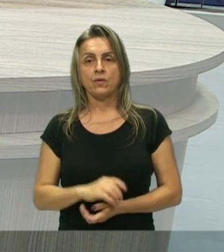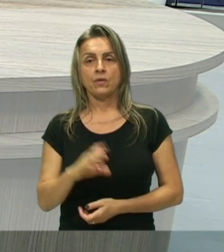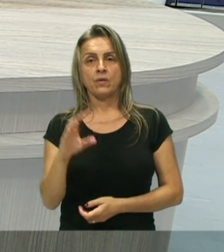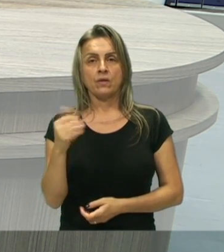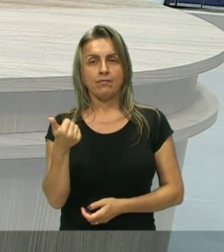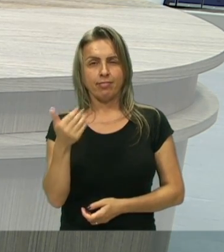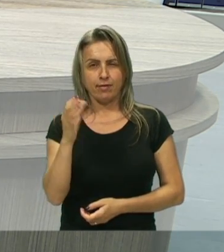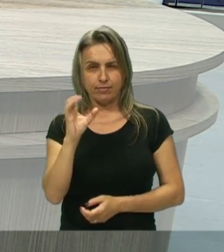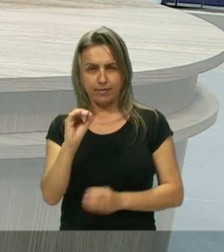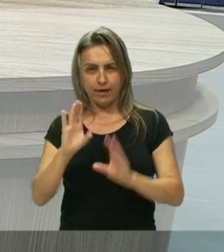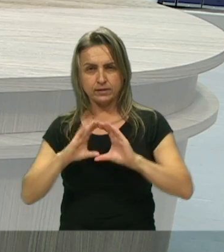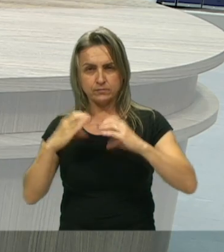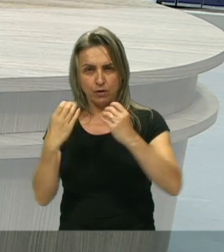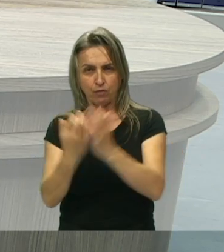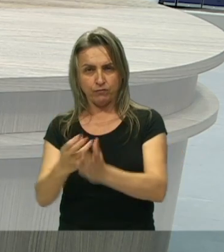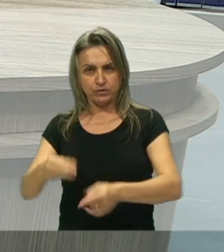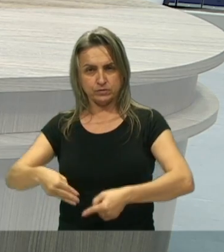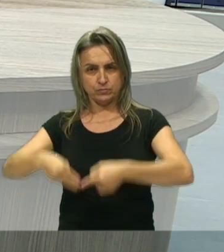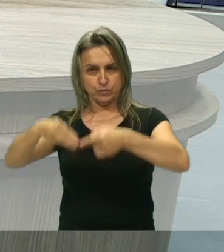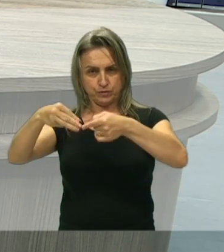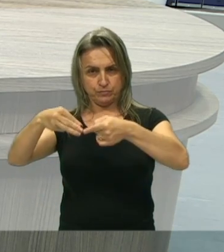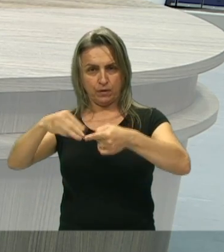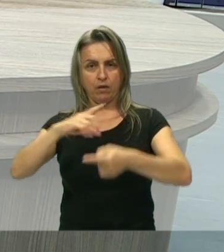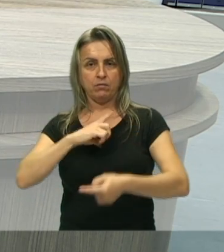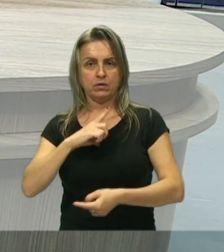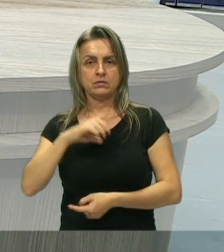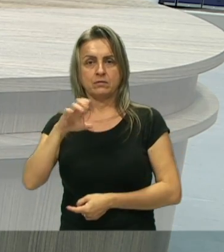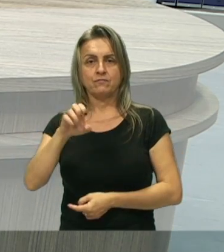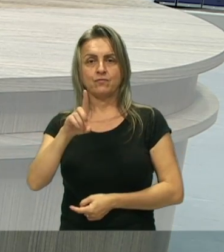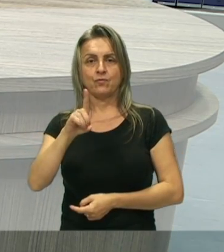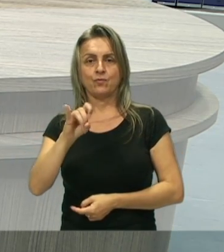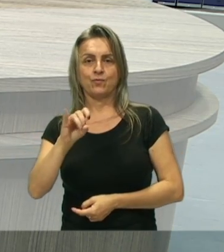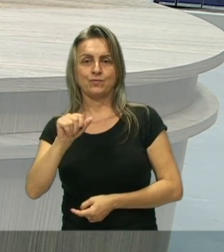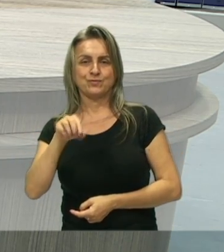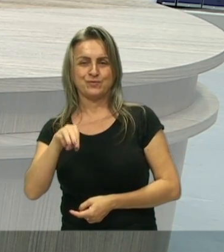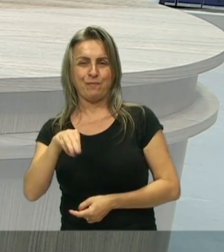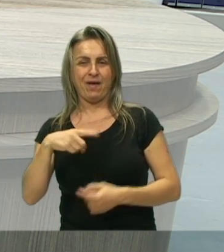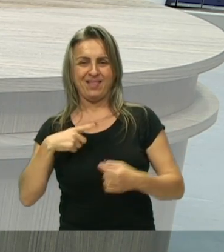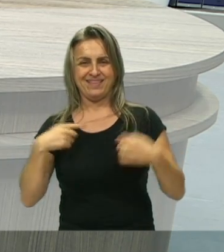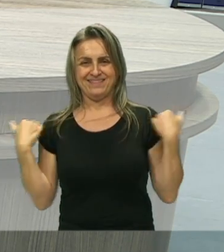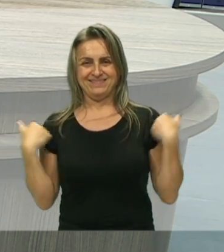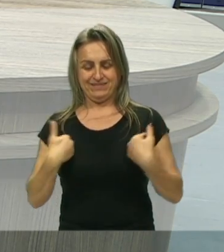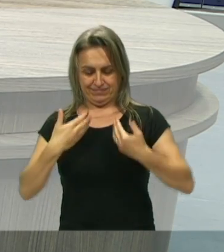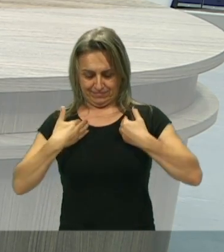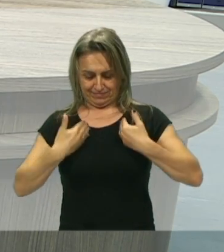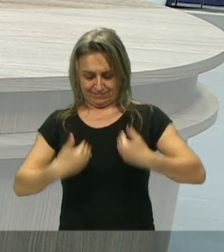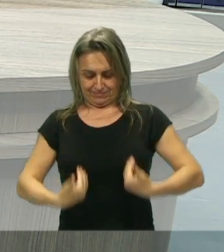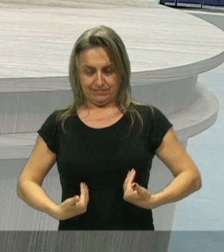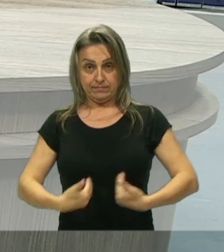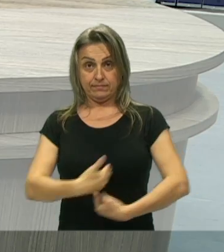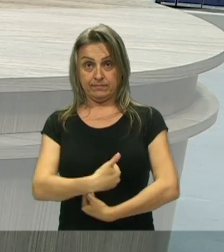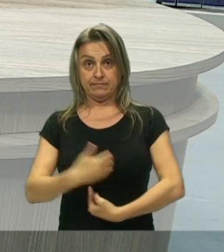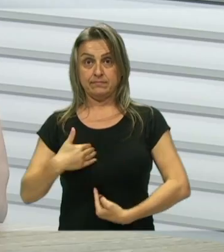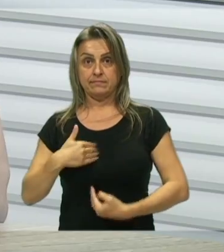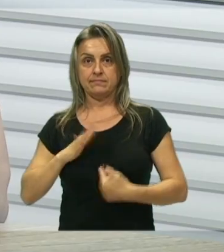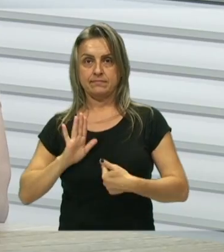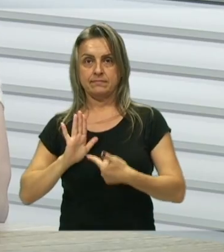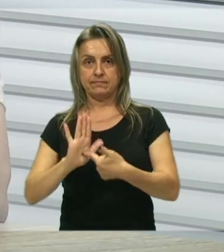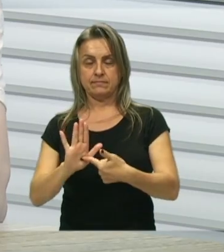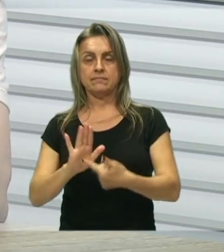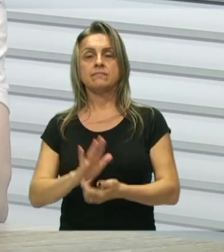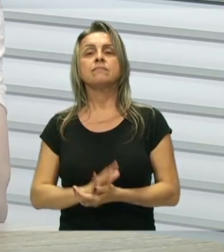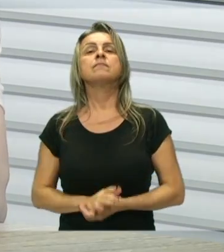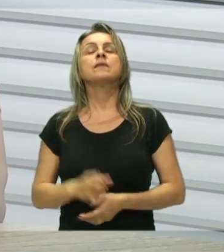conferência municipal, inclusive o Edmar está aqui fazendo propaganda, desfile de camiseta que nós fizemos aqui na Câmara, né? E no ano passado,